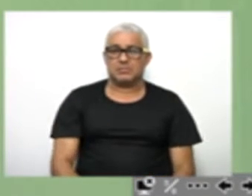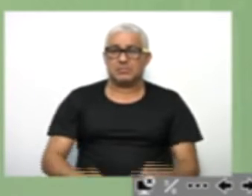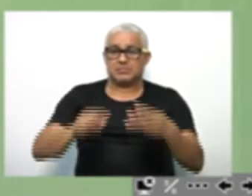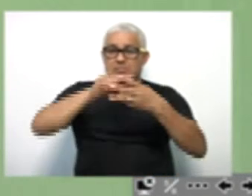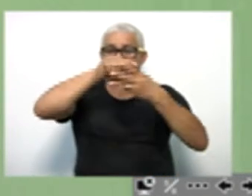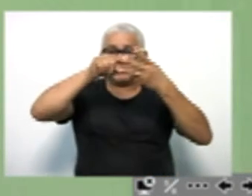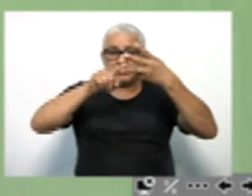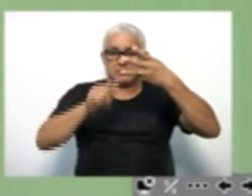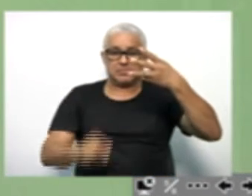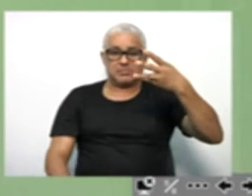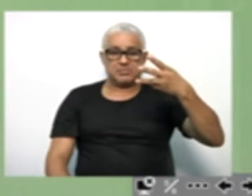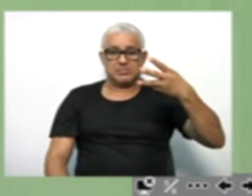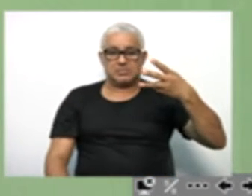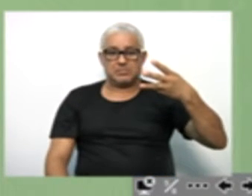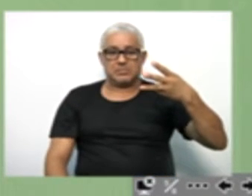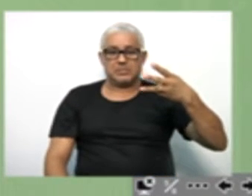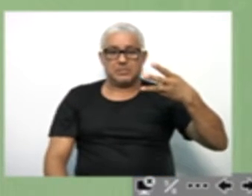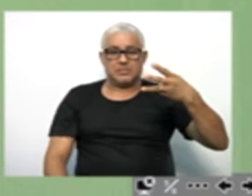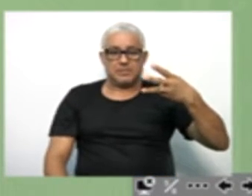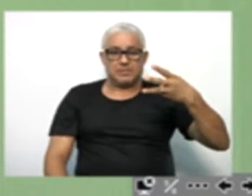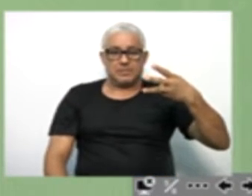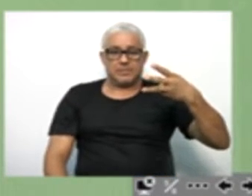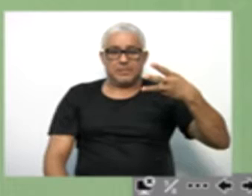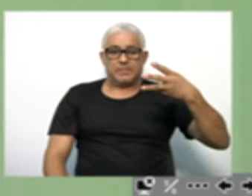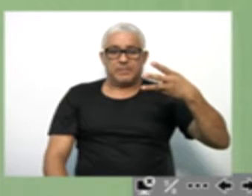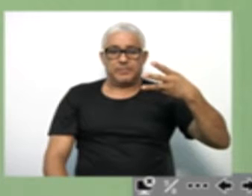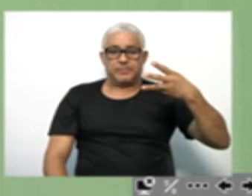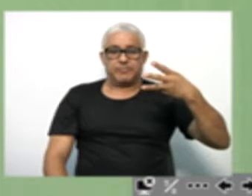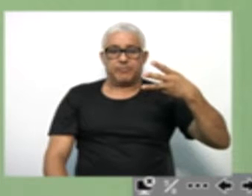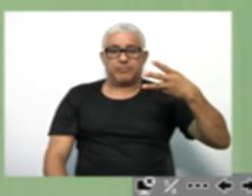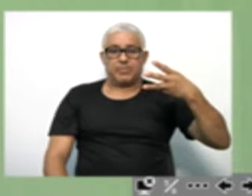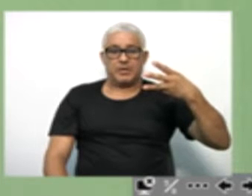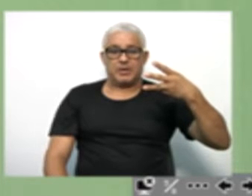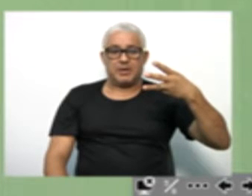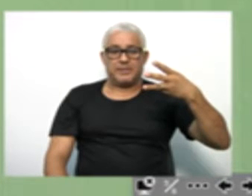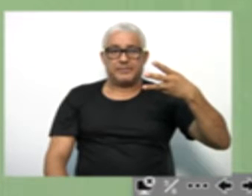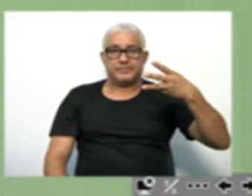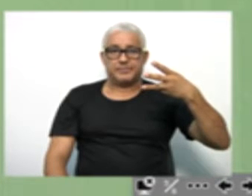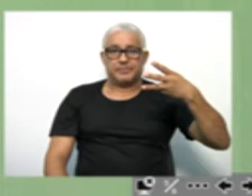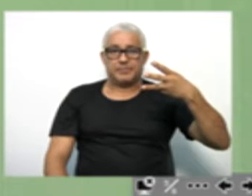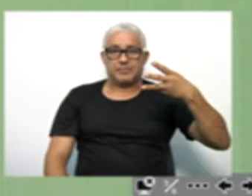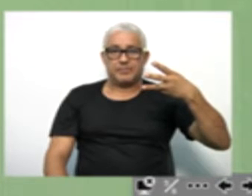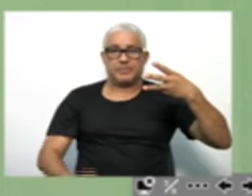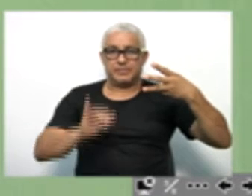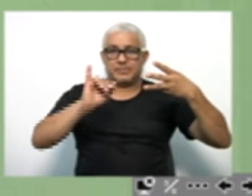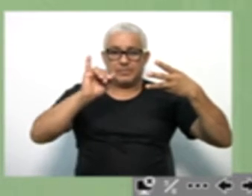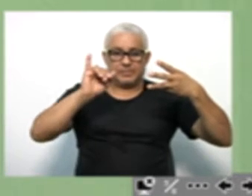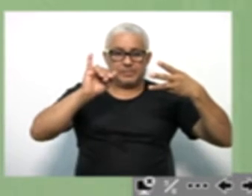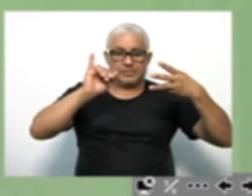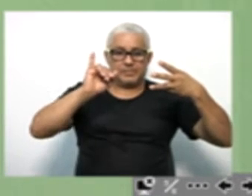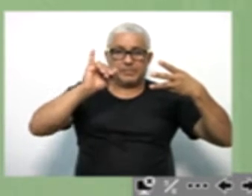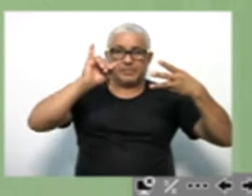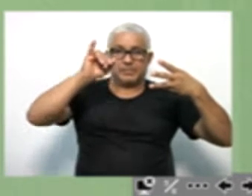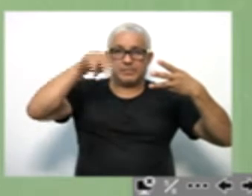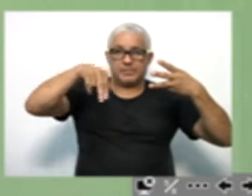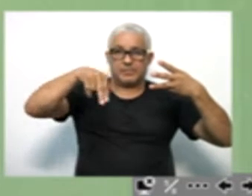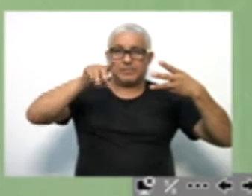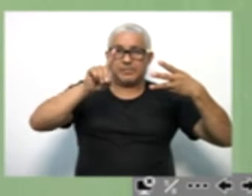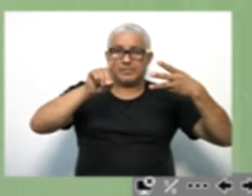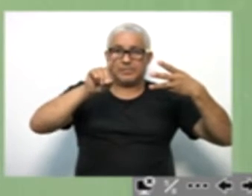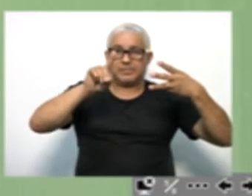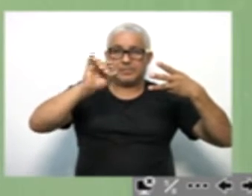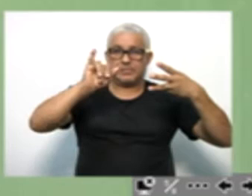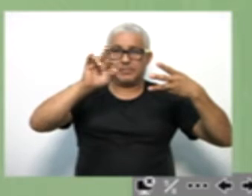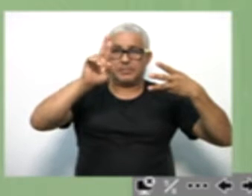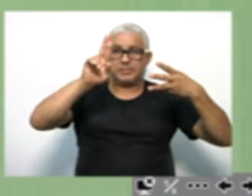modalidades. A primeira modalidade, a gente vai contextualizar quem é indiferente ao risco.